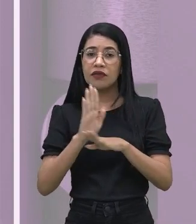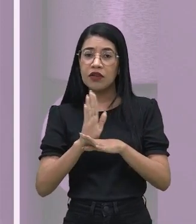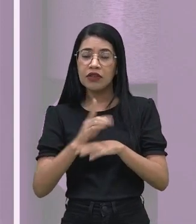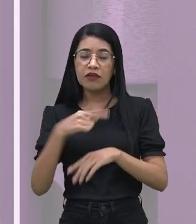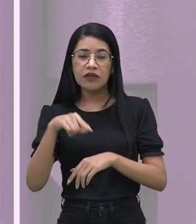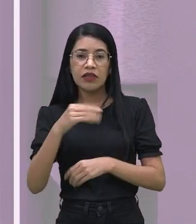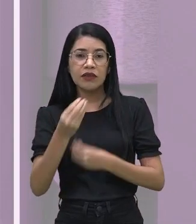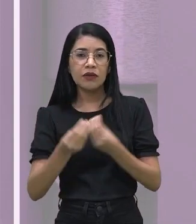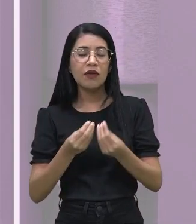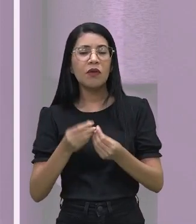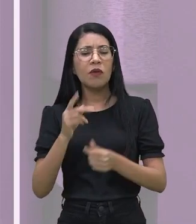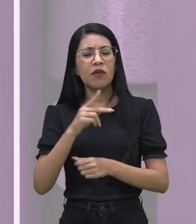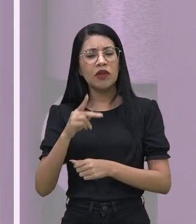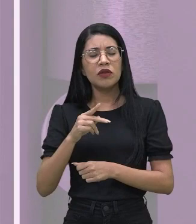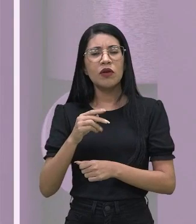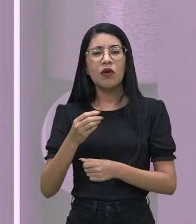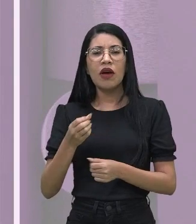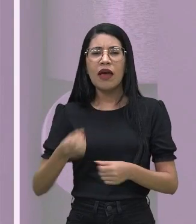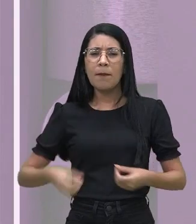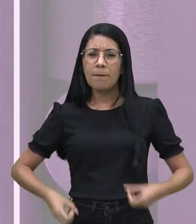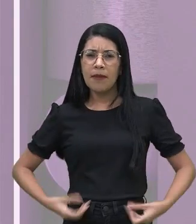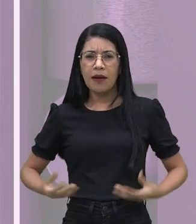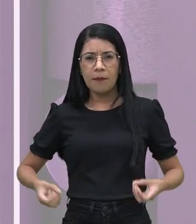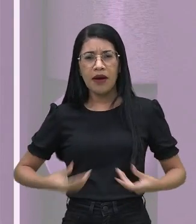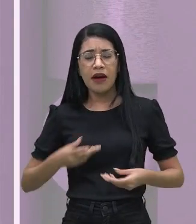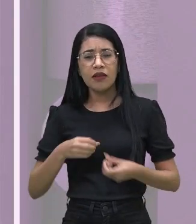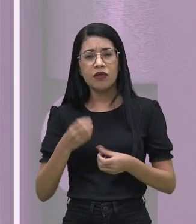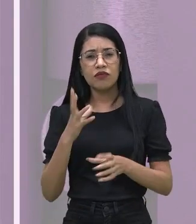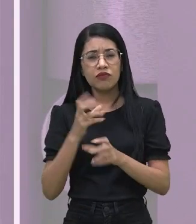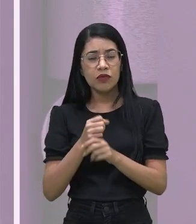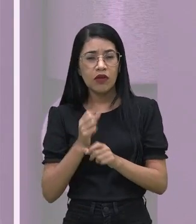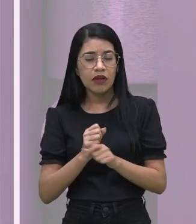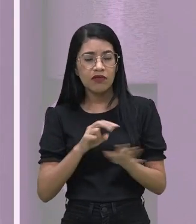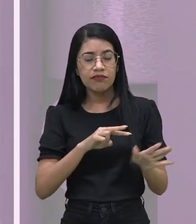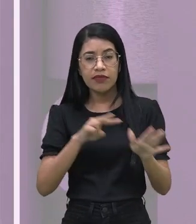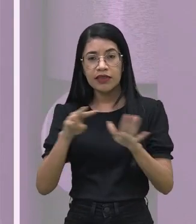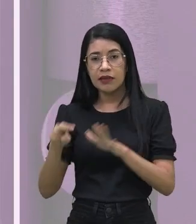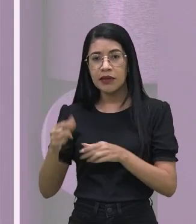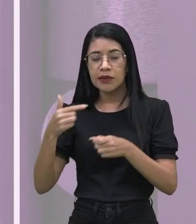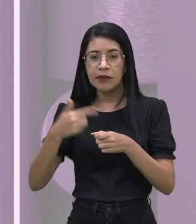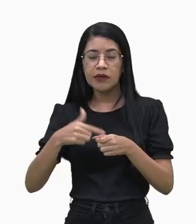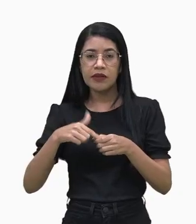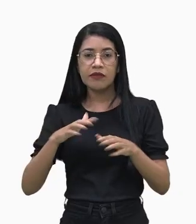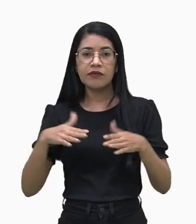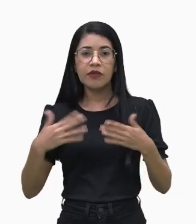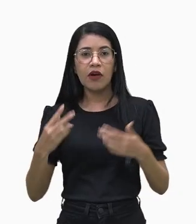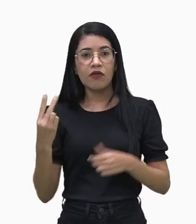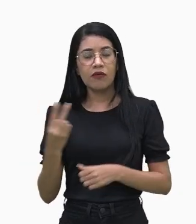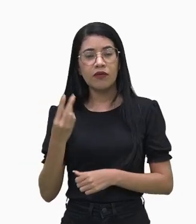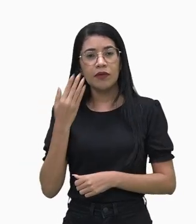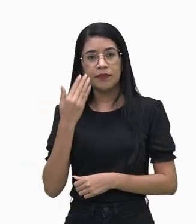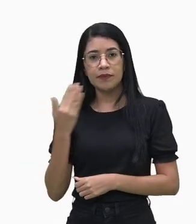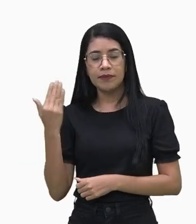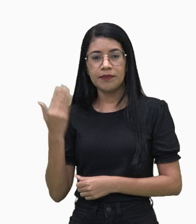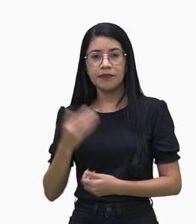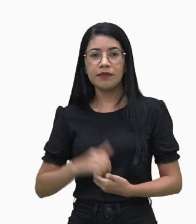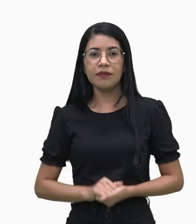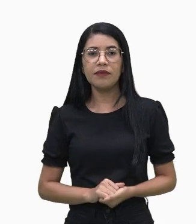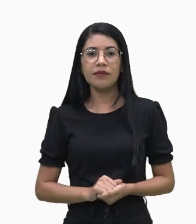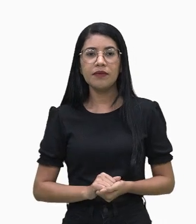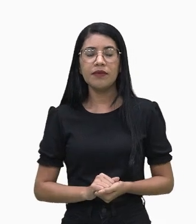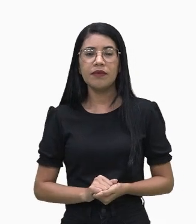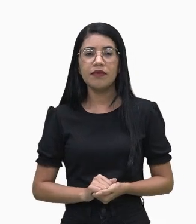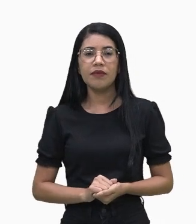professor Alexandre a ver quanto ele gastou aí no total, não é, durante a semana. Observe então aí a sua cartela novamente.